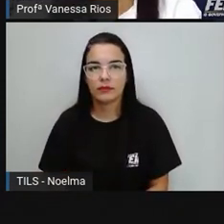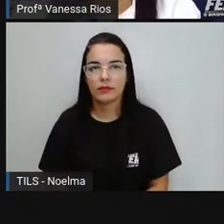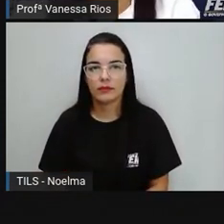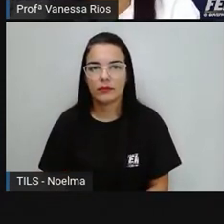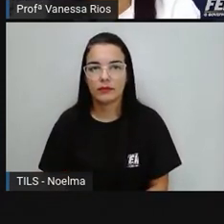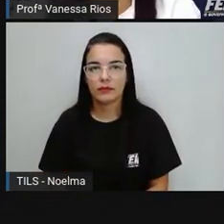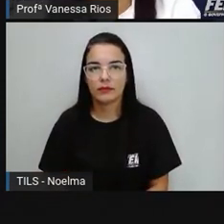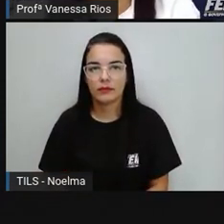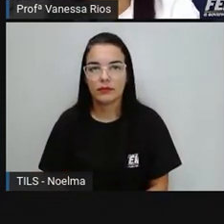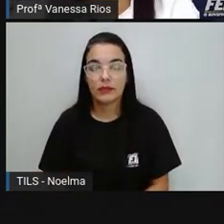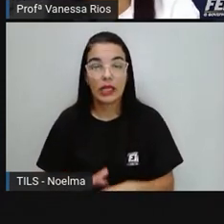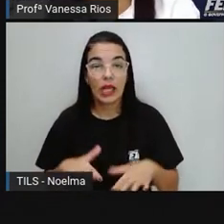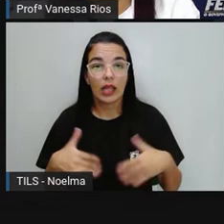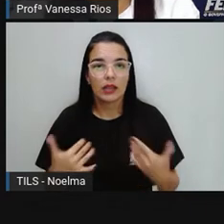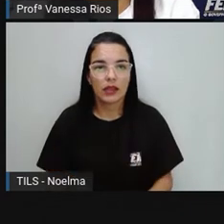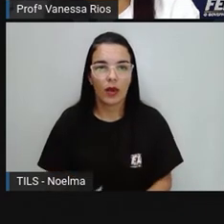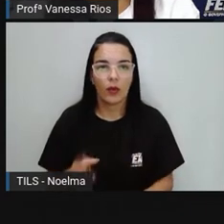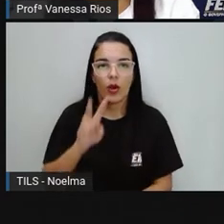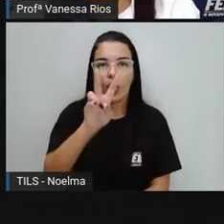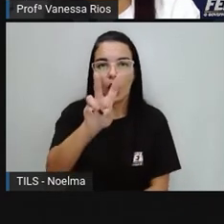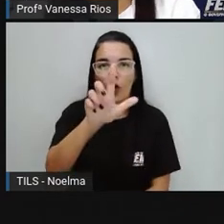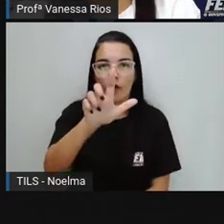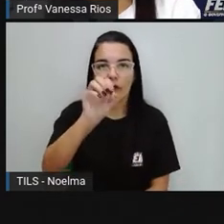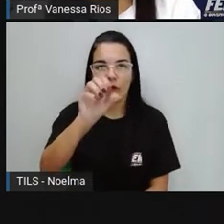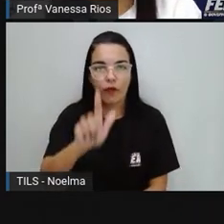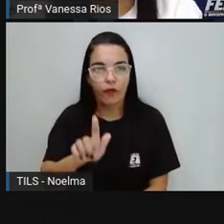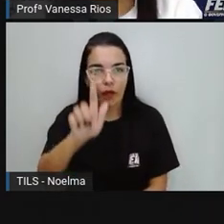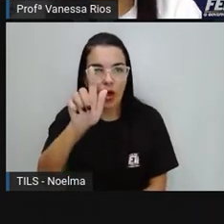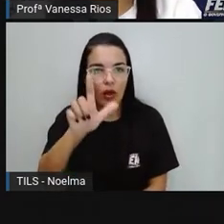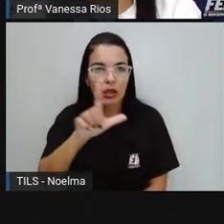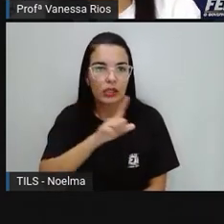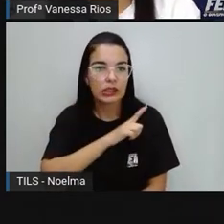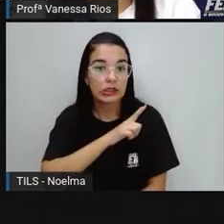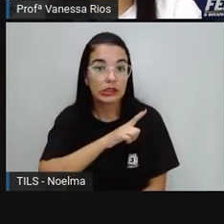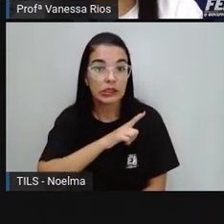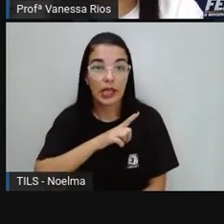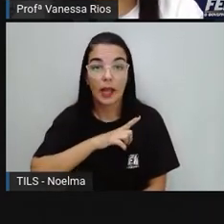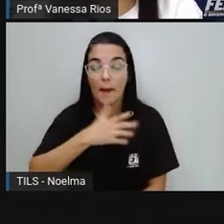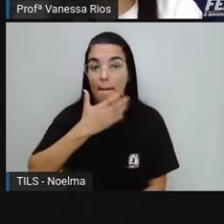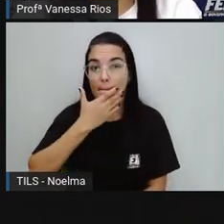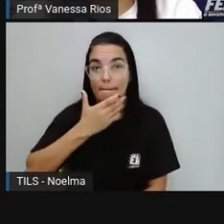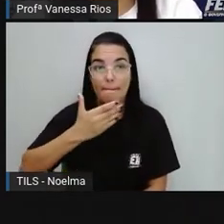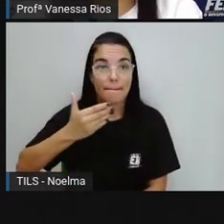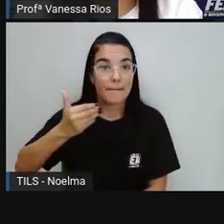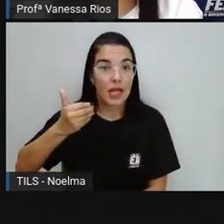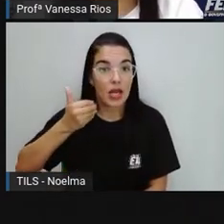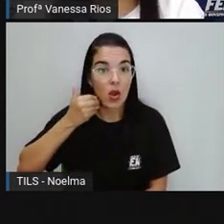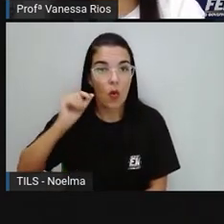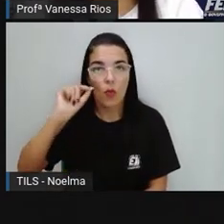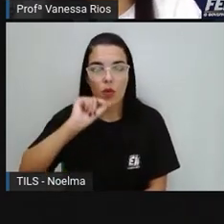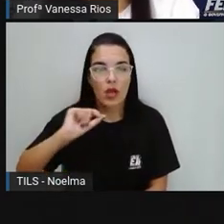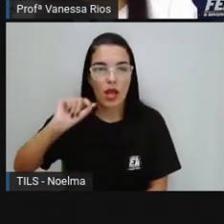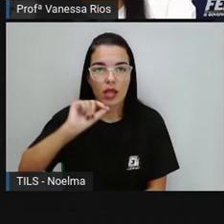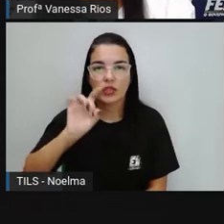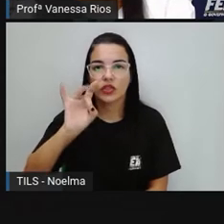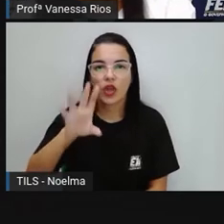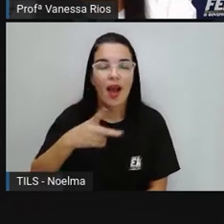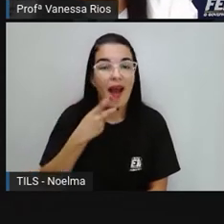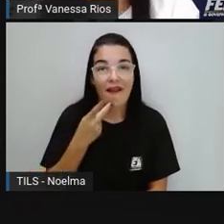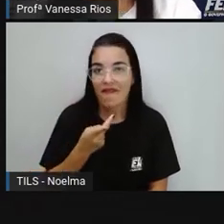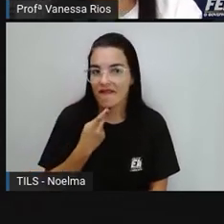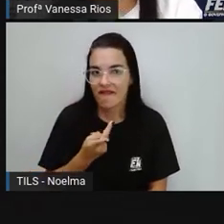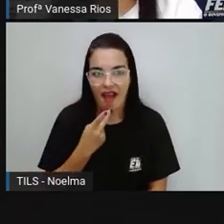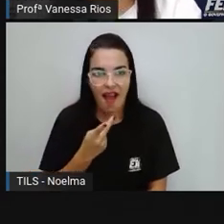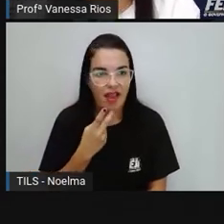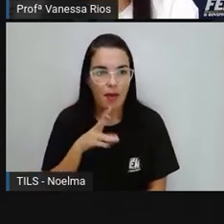E aí, no vlog, a predominância do gênero oral, porque é uma filmagem, né, é um vídeo onde a pessoa expressa oralmente